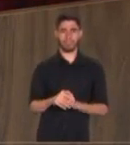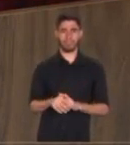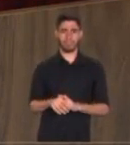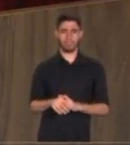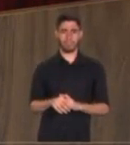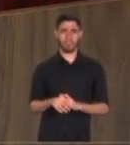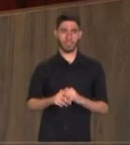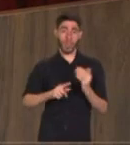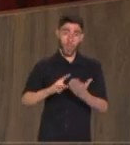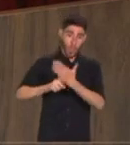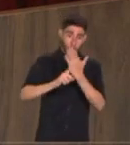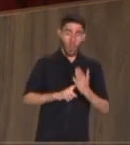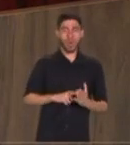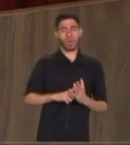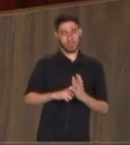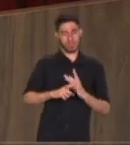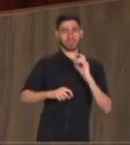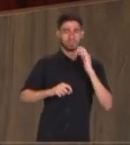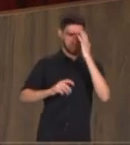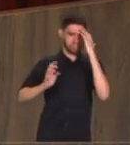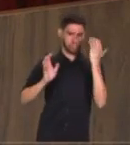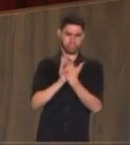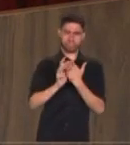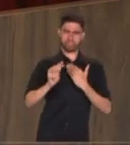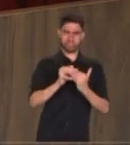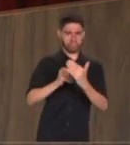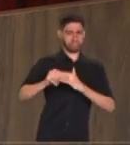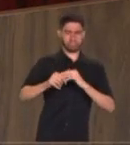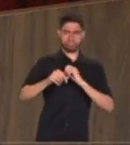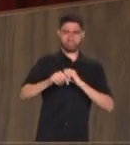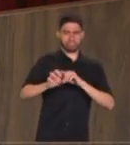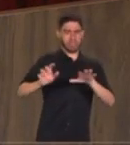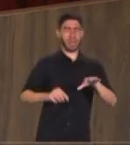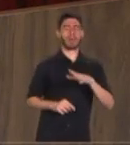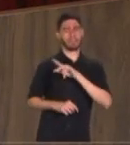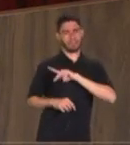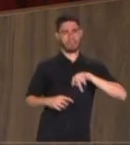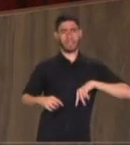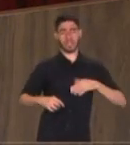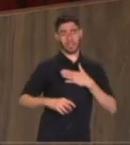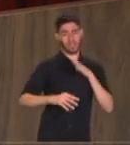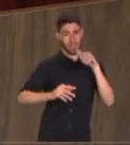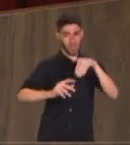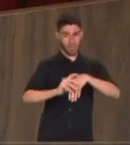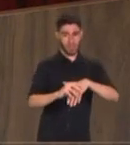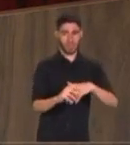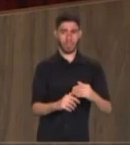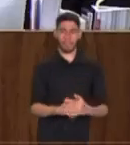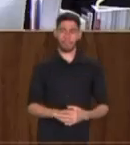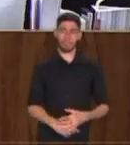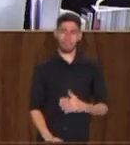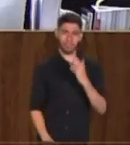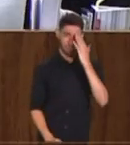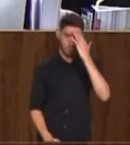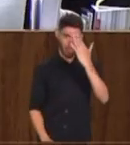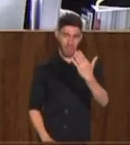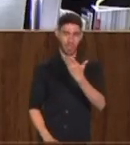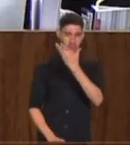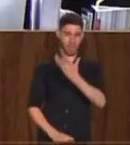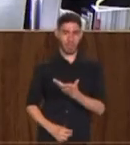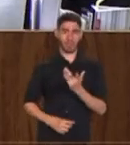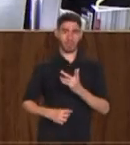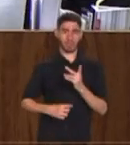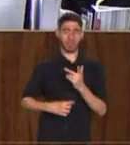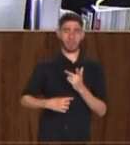E o acórdão deve ser imediatamente executado, independentemente de publicação. Senhor presidente, é o meu voto. Agradeço, eminente relator.